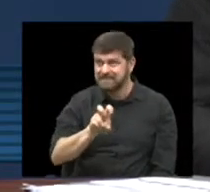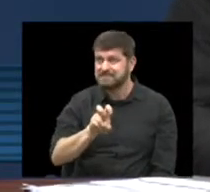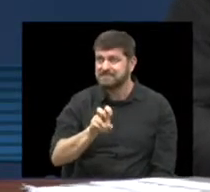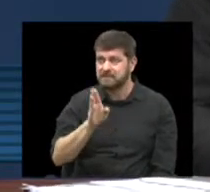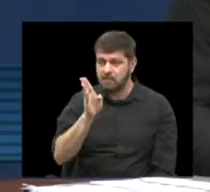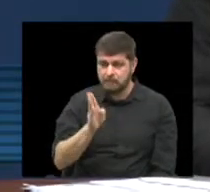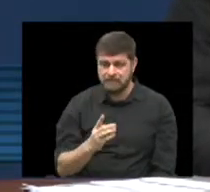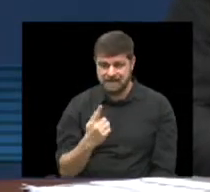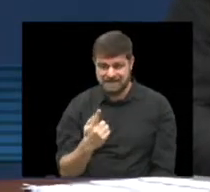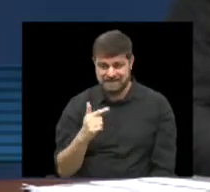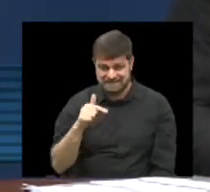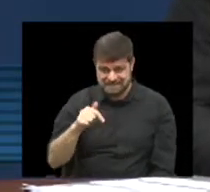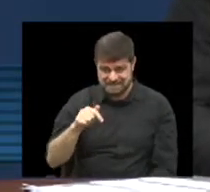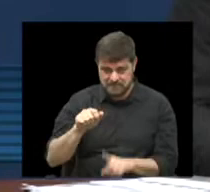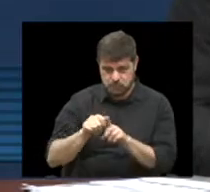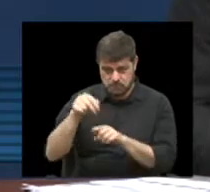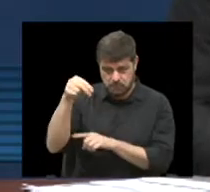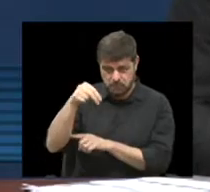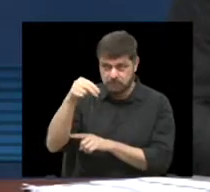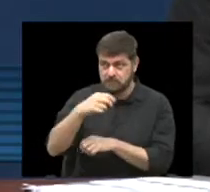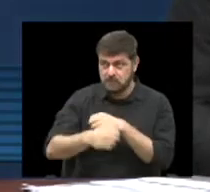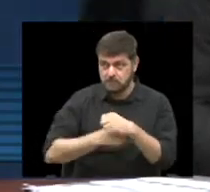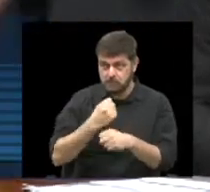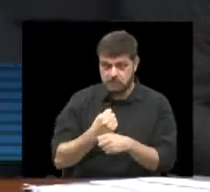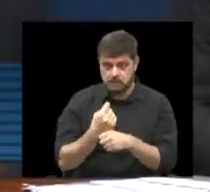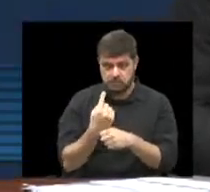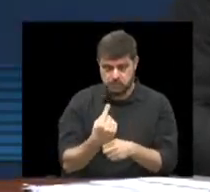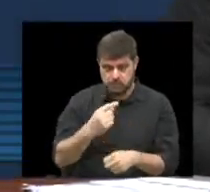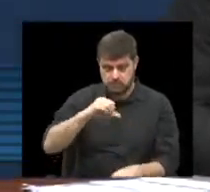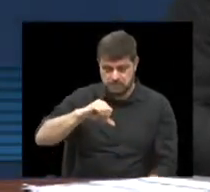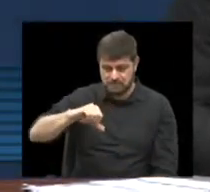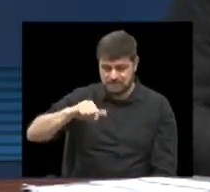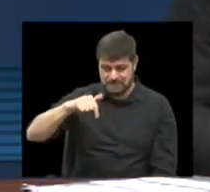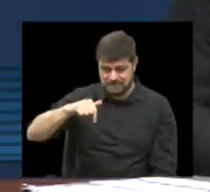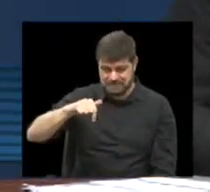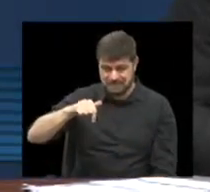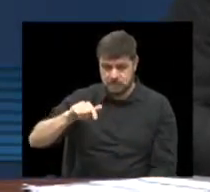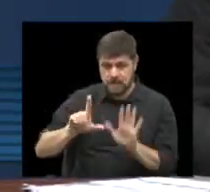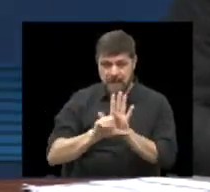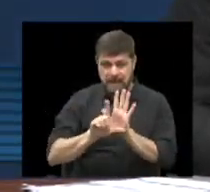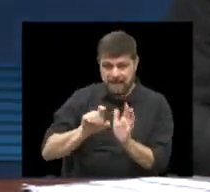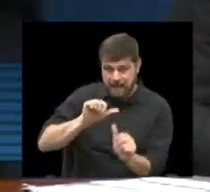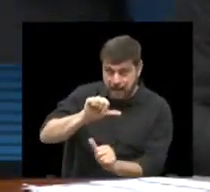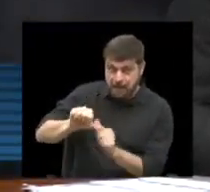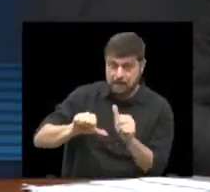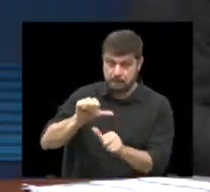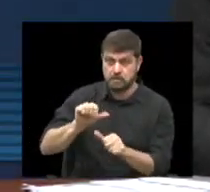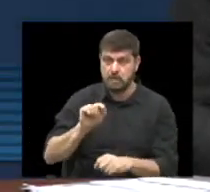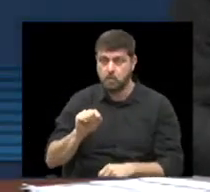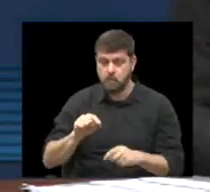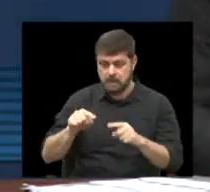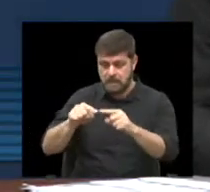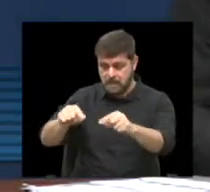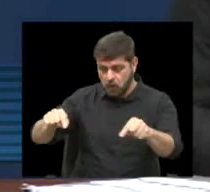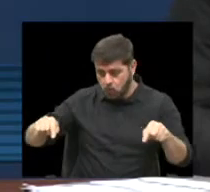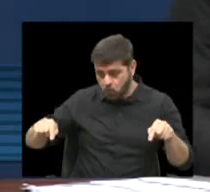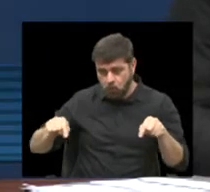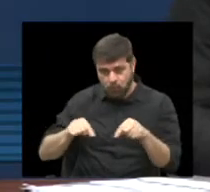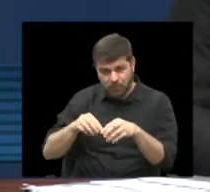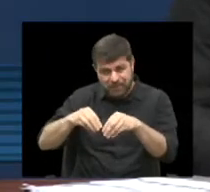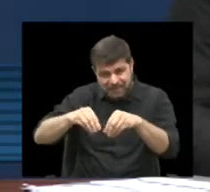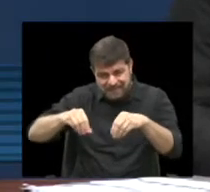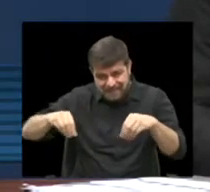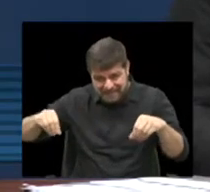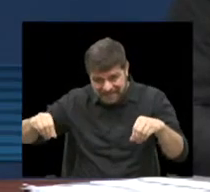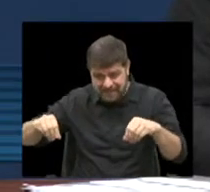9.475, de 17 de novembro de 1997, que desincorpora da classe de bens públicos de uso comum